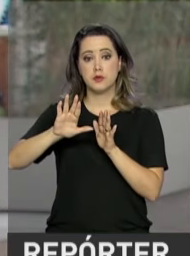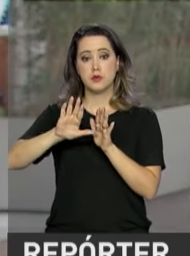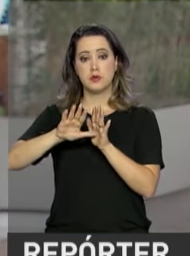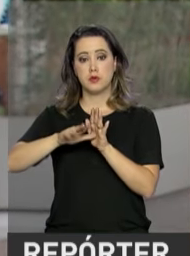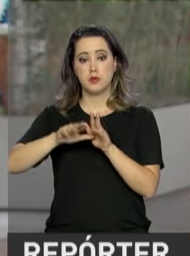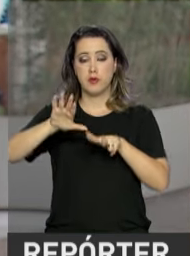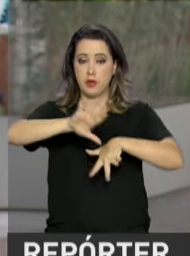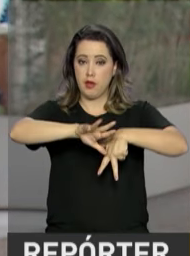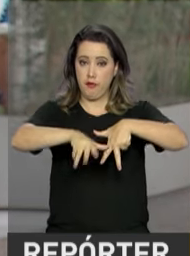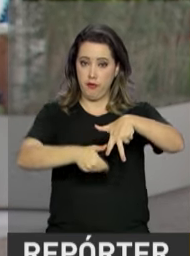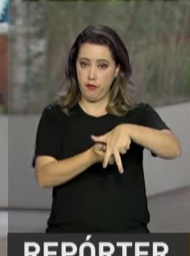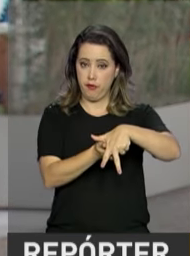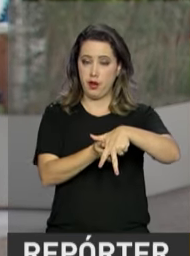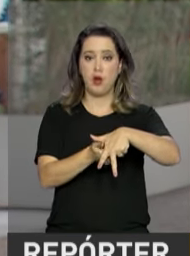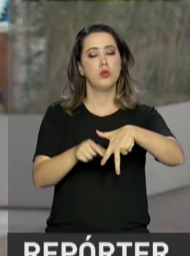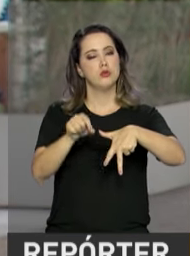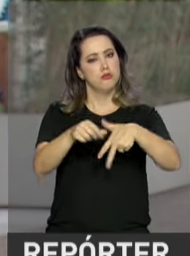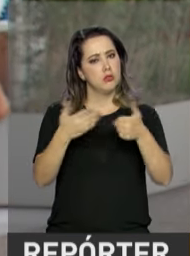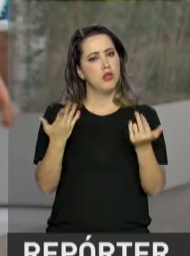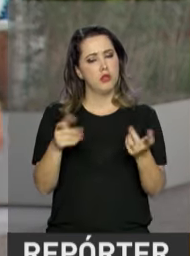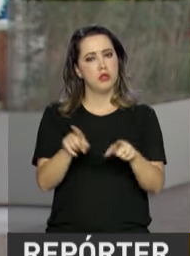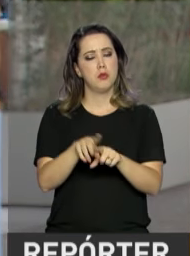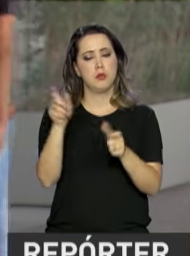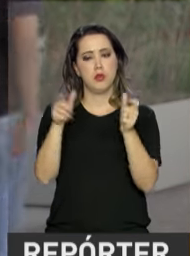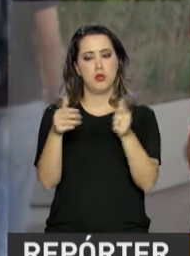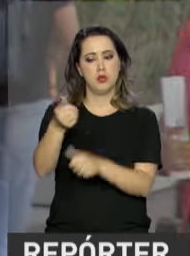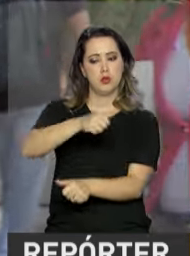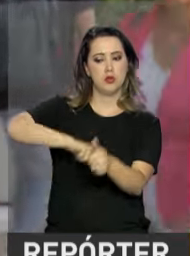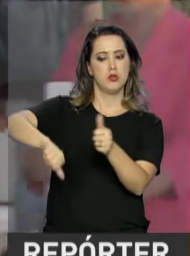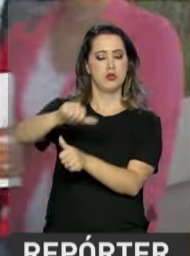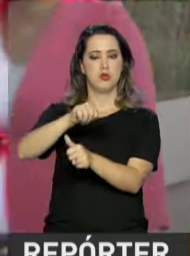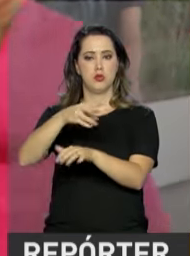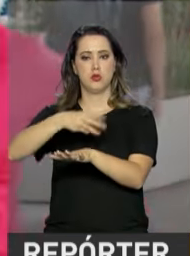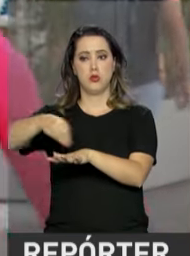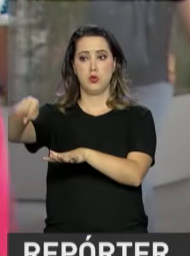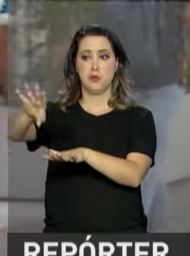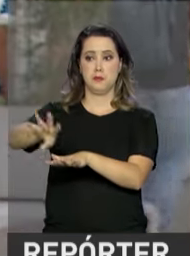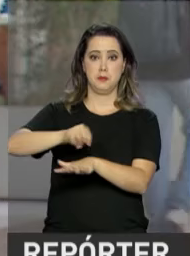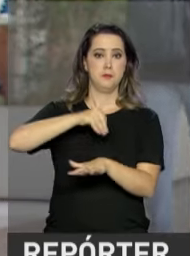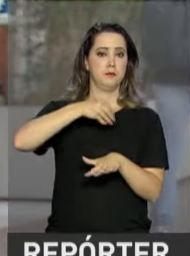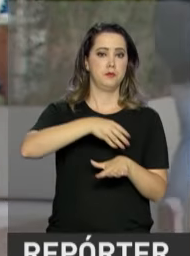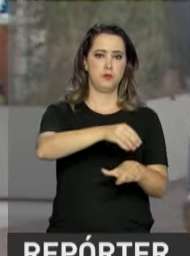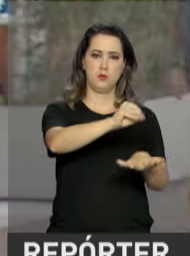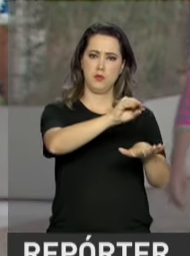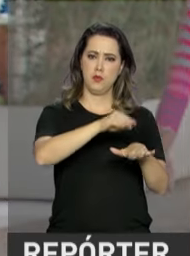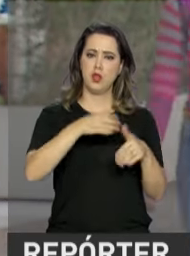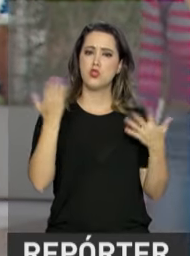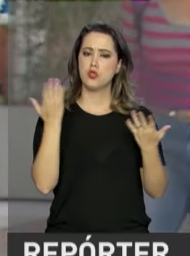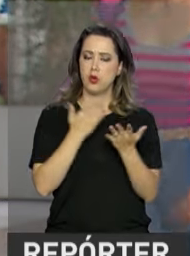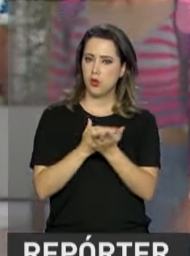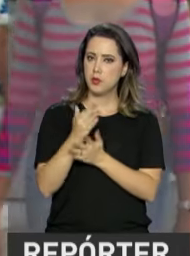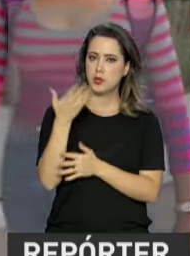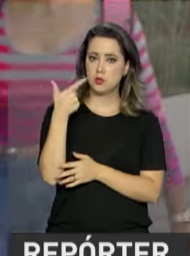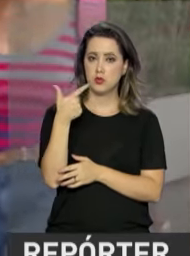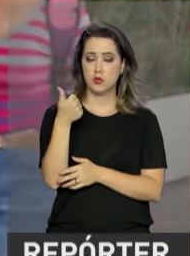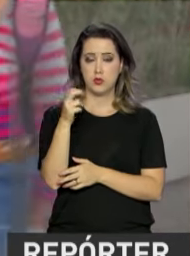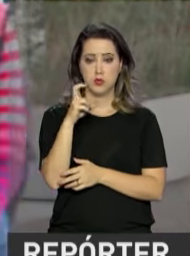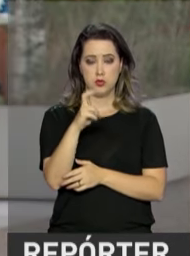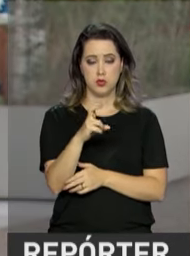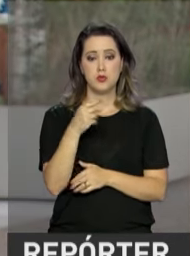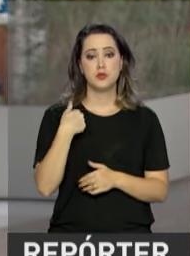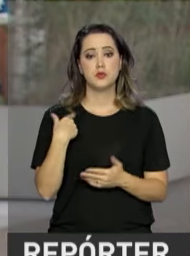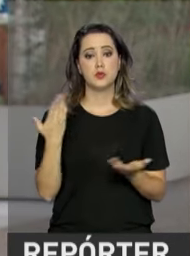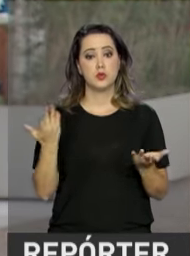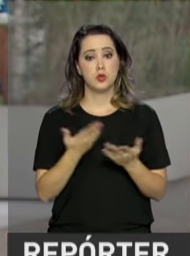de impostos, o tratado vai facilitar a troca de informações entre os governos, que já acontece desde 2015.